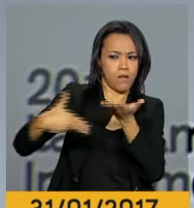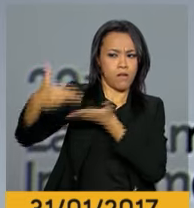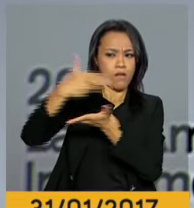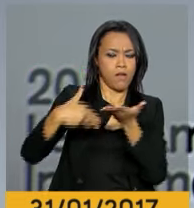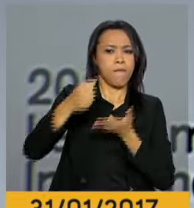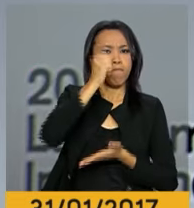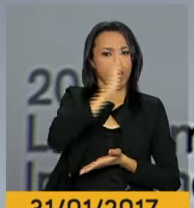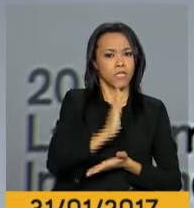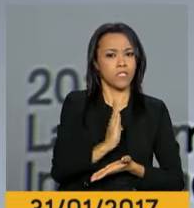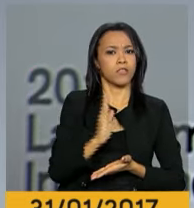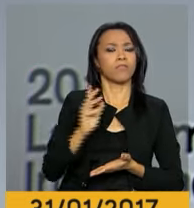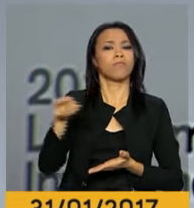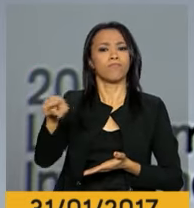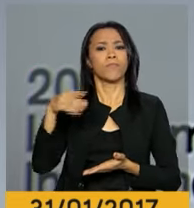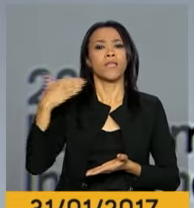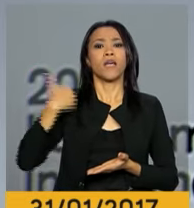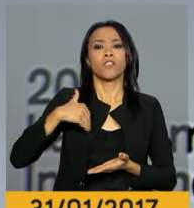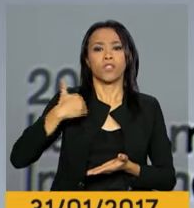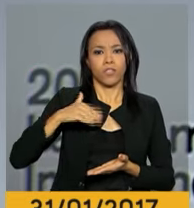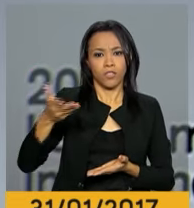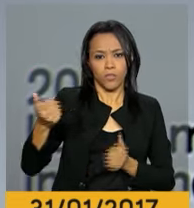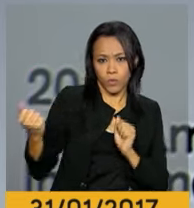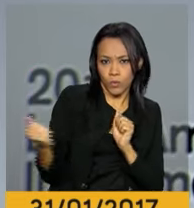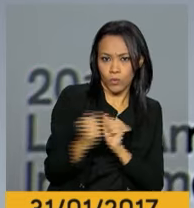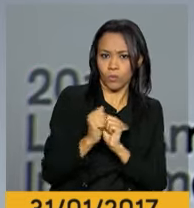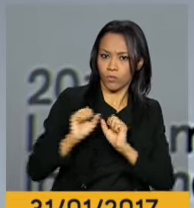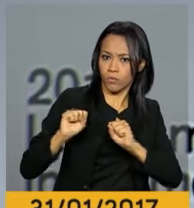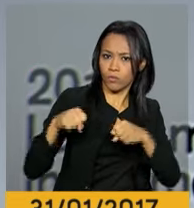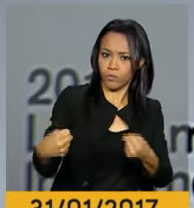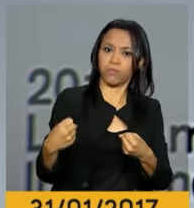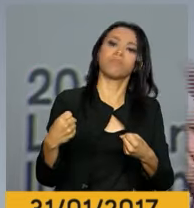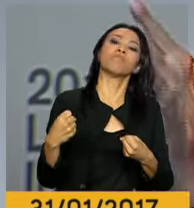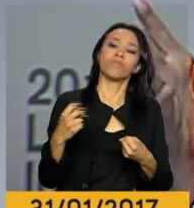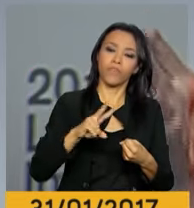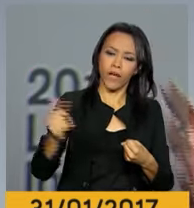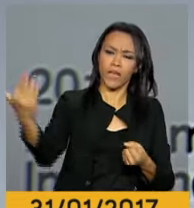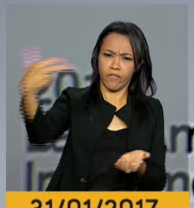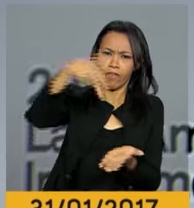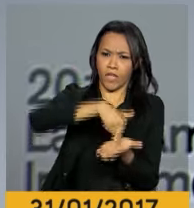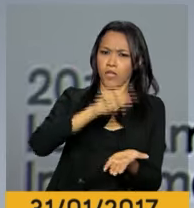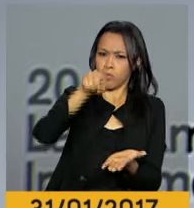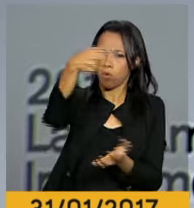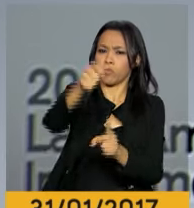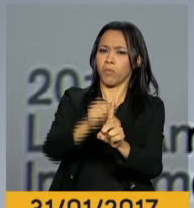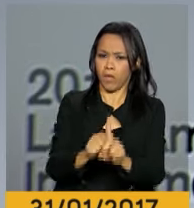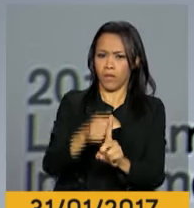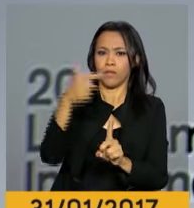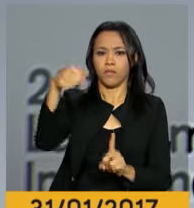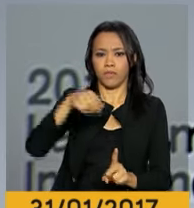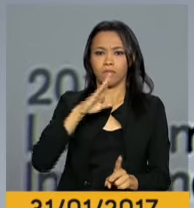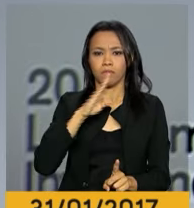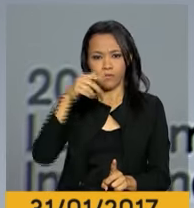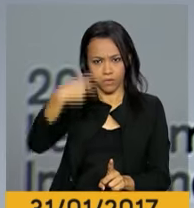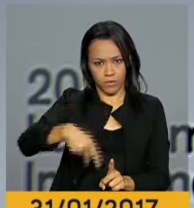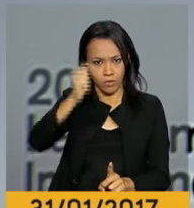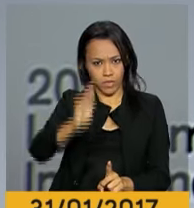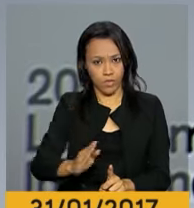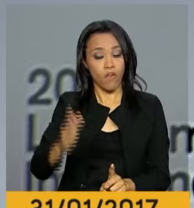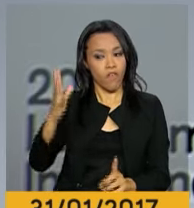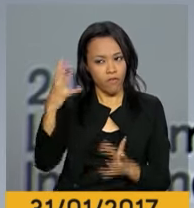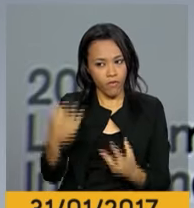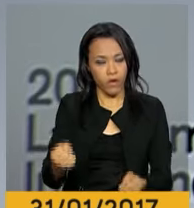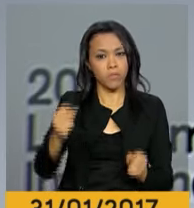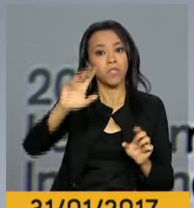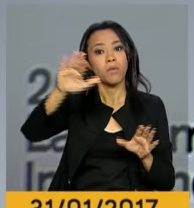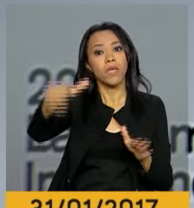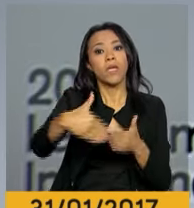Argentina de igual maneira o primeiro-ministro rahy virá aqui no mês que vem eh nós vamos também incrementar essas relações com a